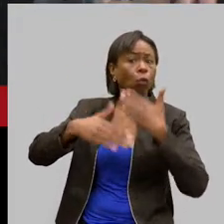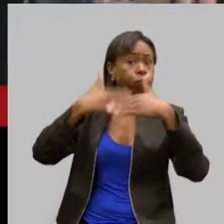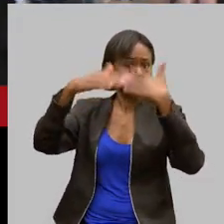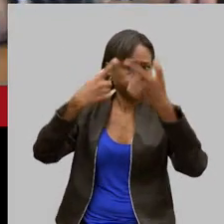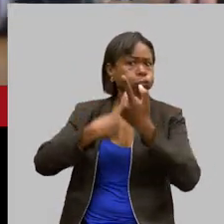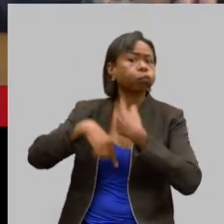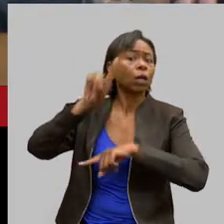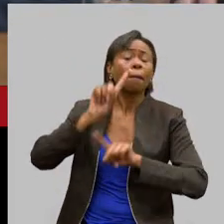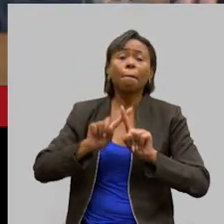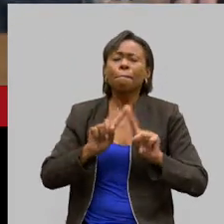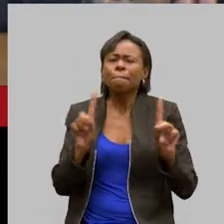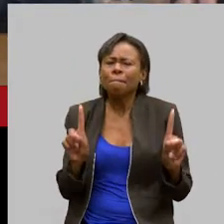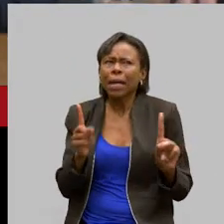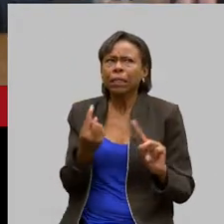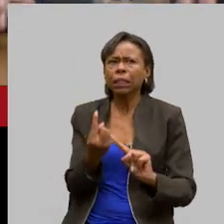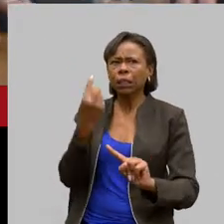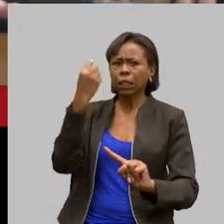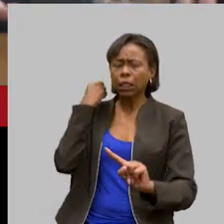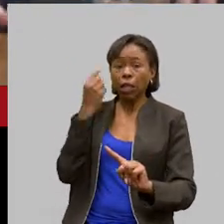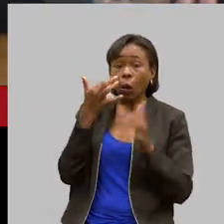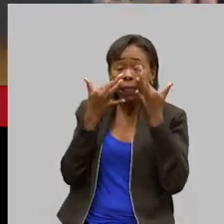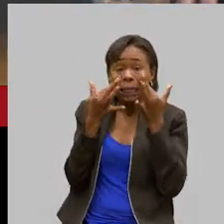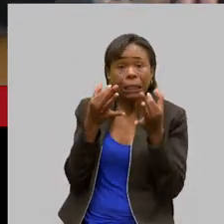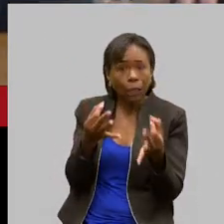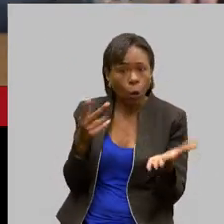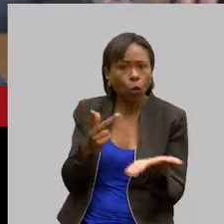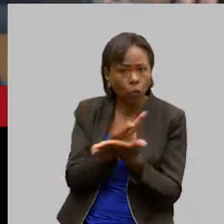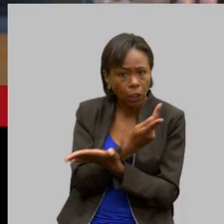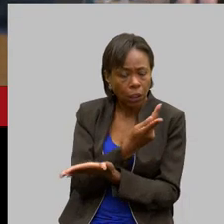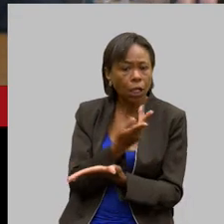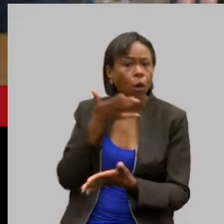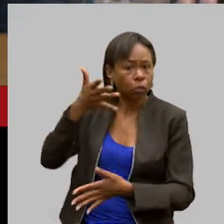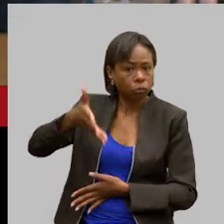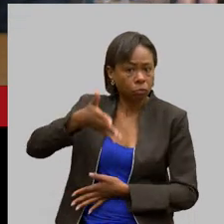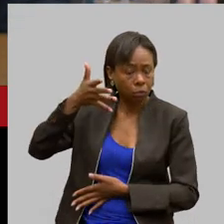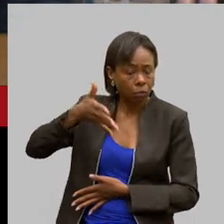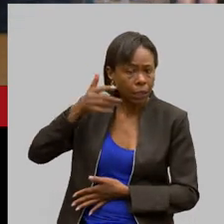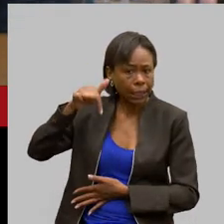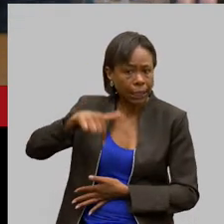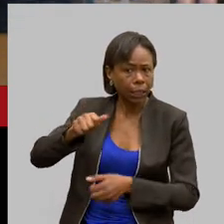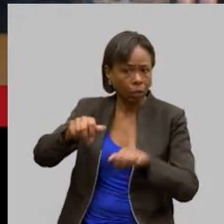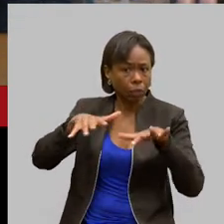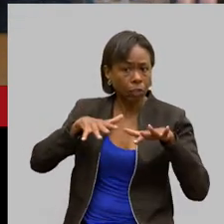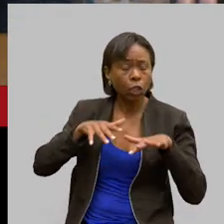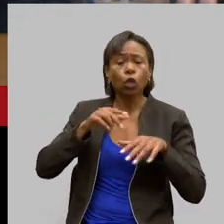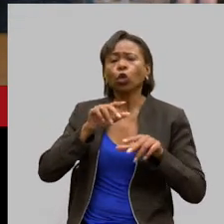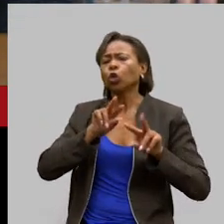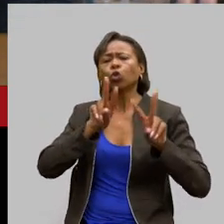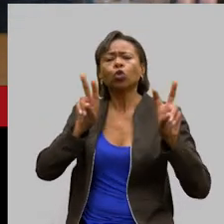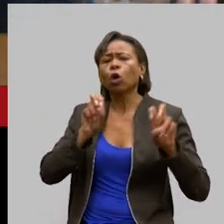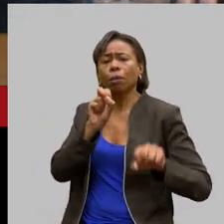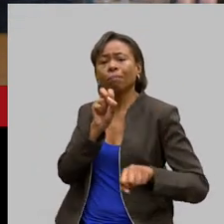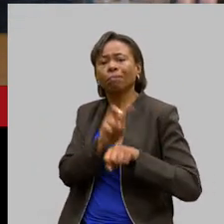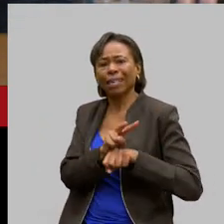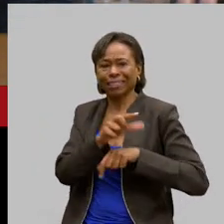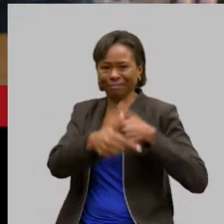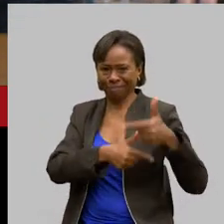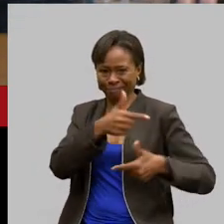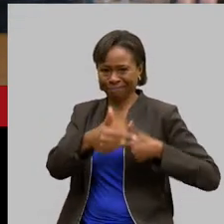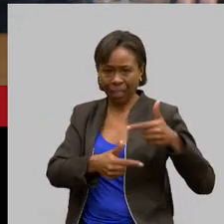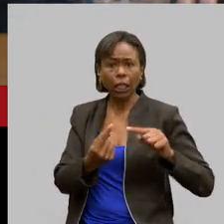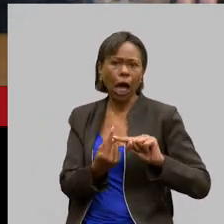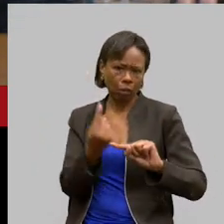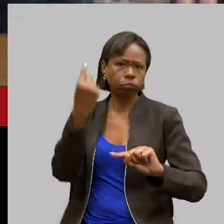pública que me chamou atenção aqui foi a que nós fizemos sobre empregabilidade e naquela audiência Nós demos a palavra